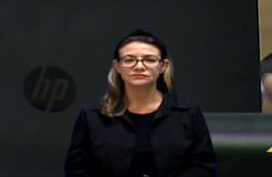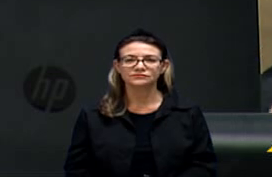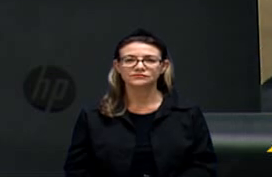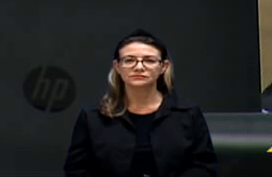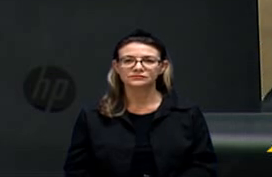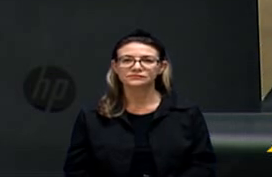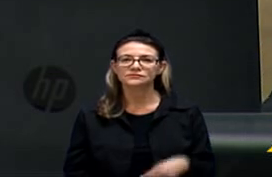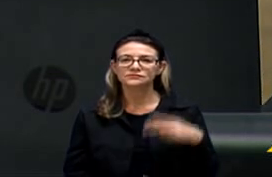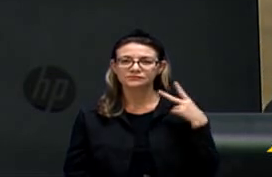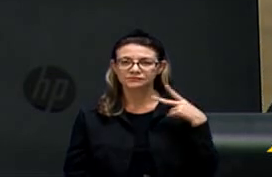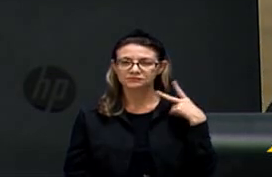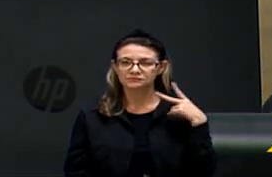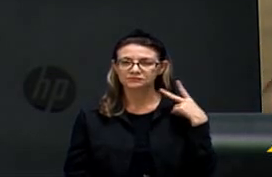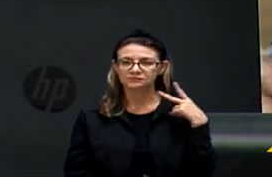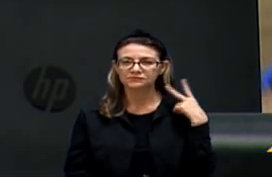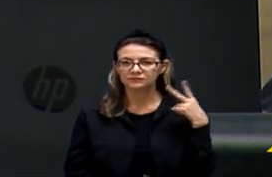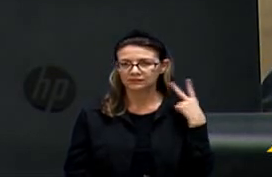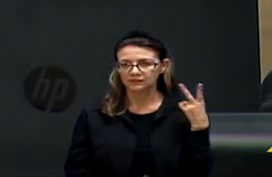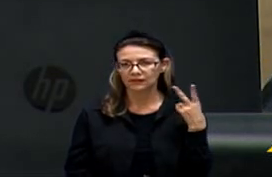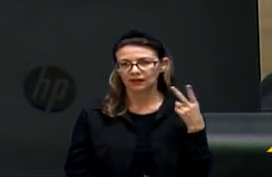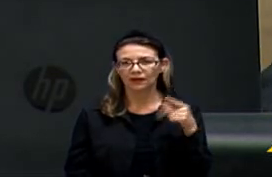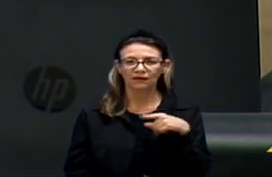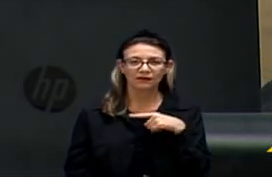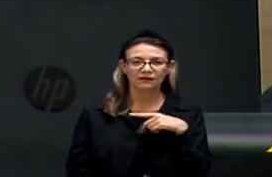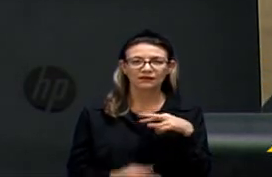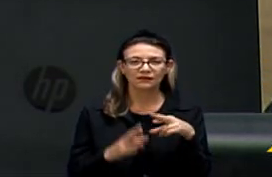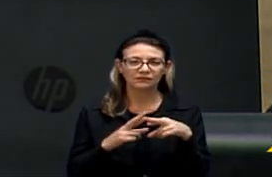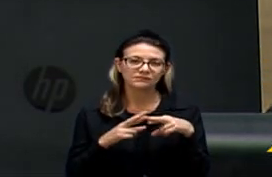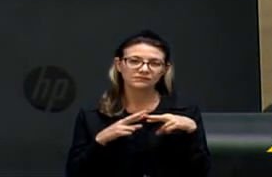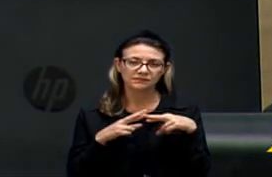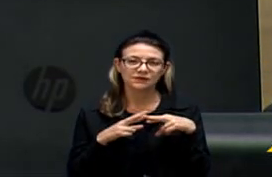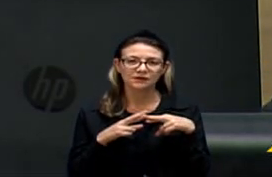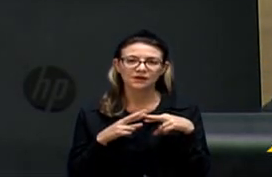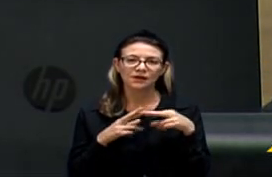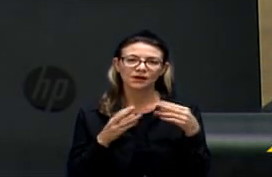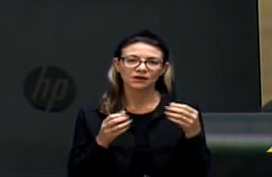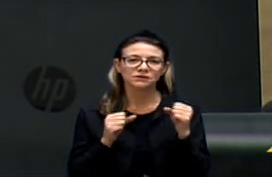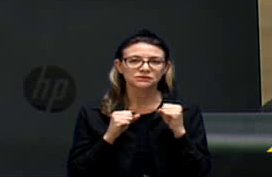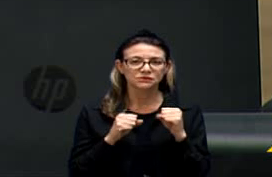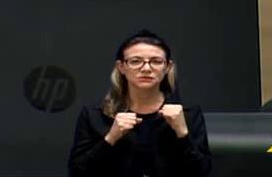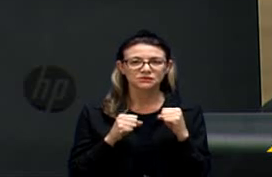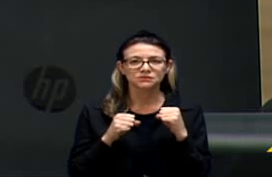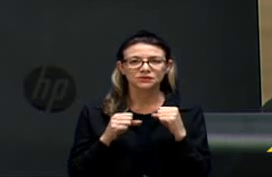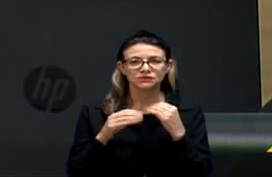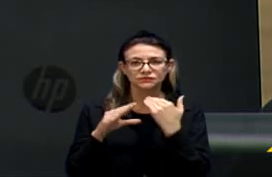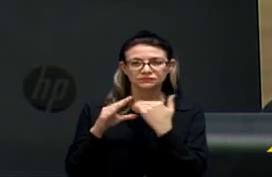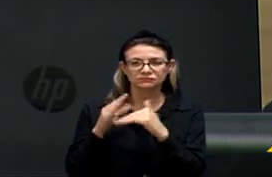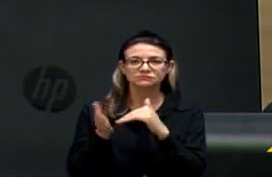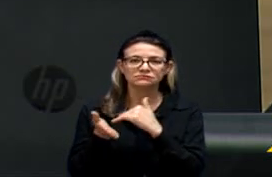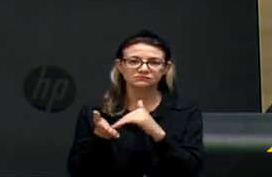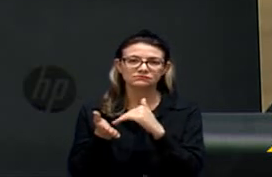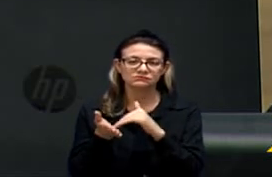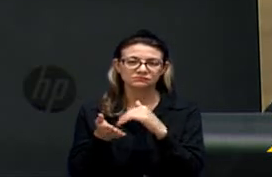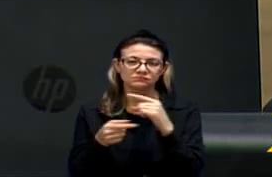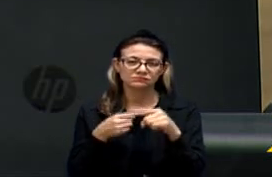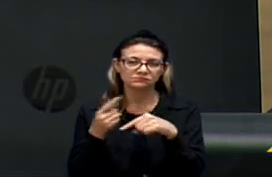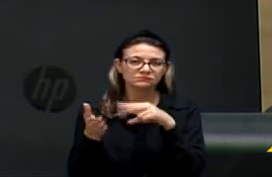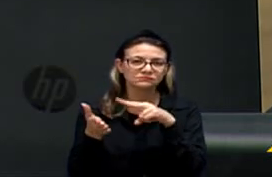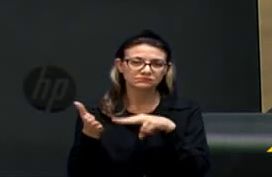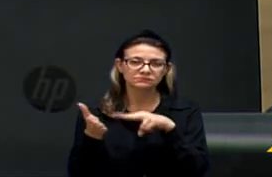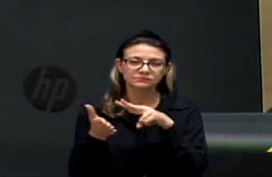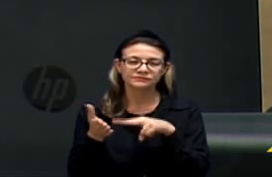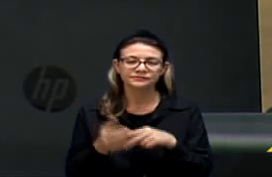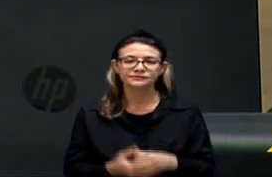algum vereador que tiver os requerimentos verbais por favor deixar com nossa secretário que ele fará a leitura dos requerimentos verbais com a